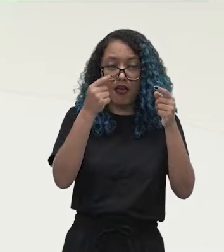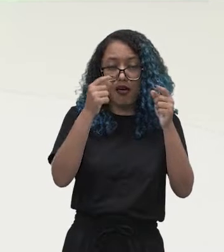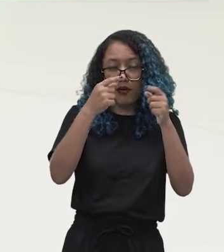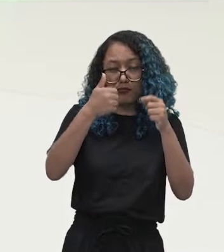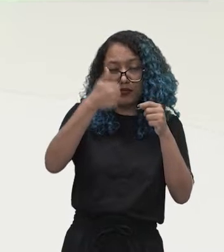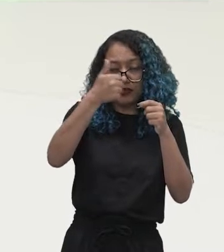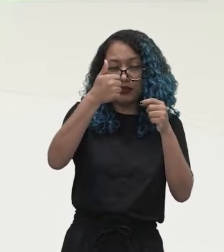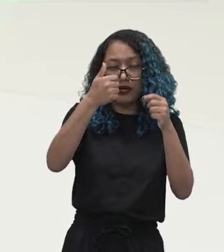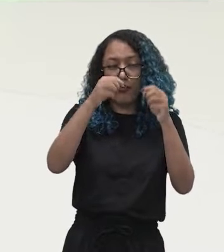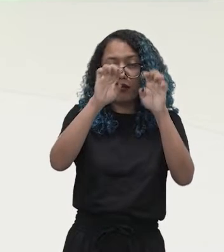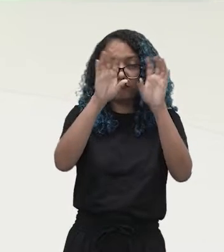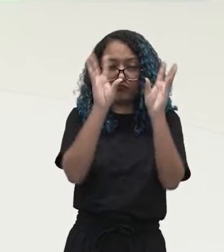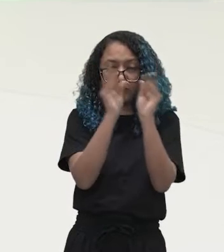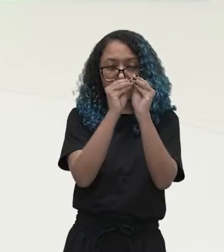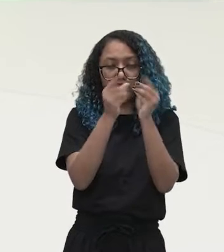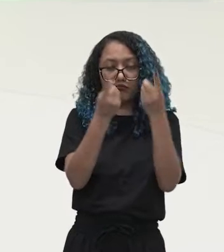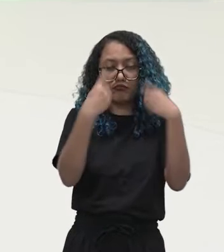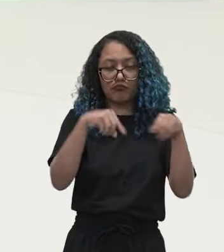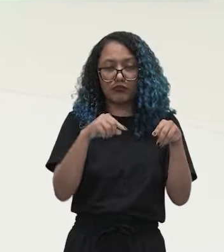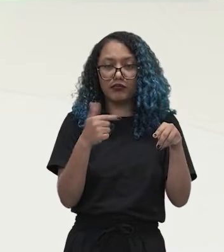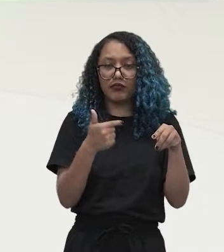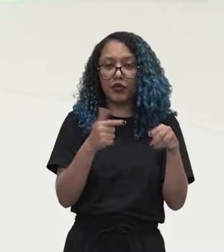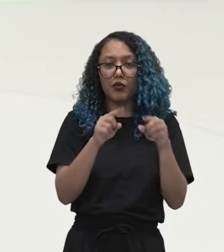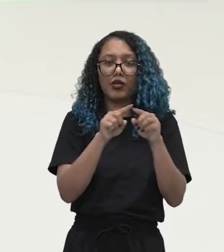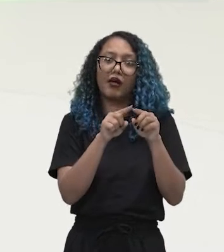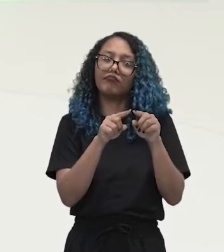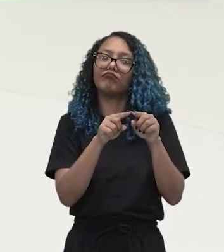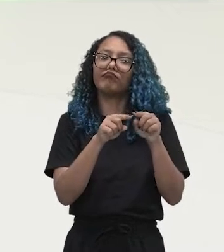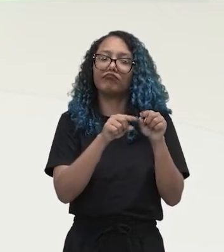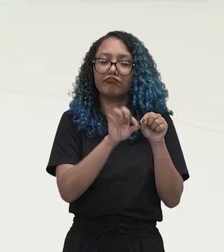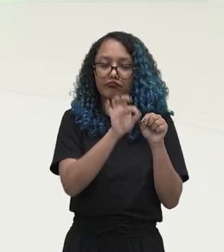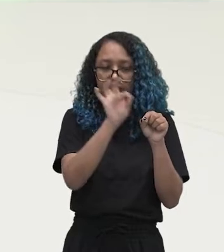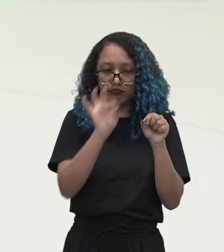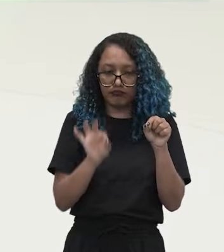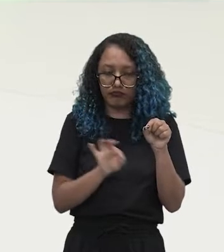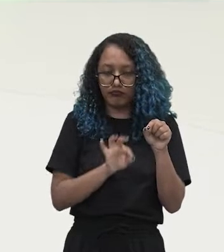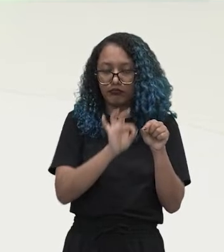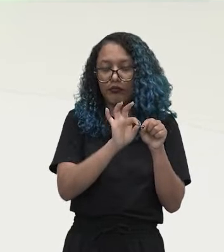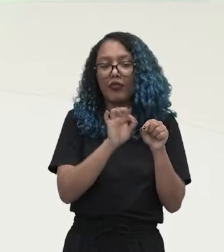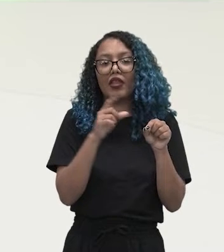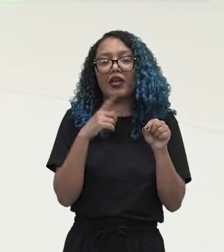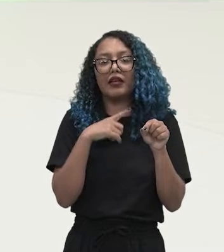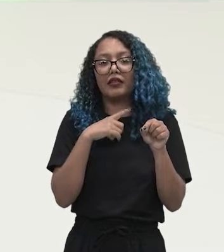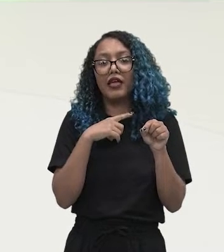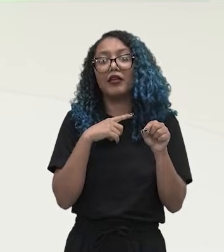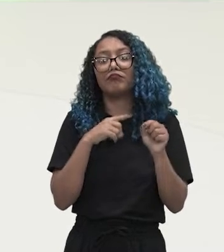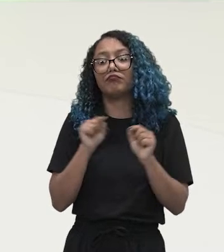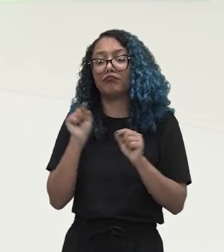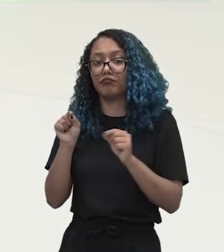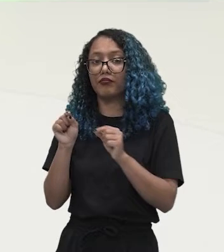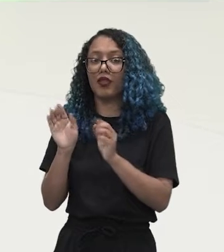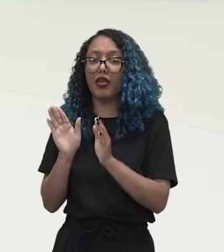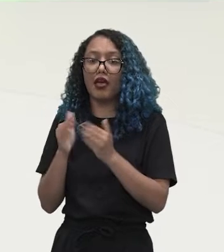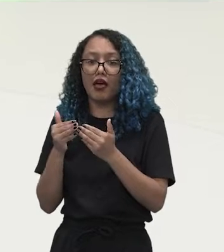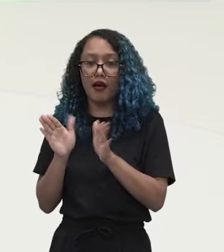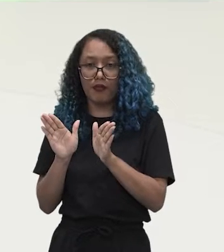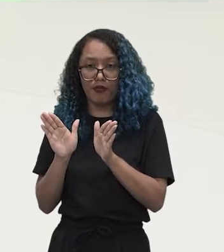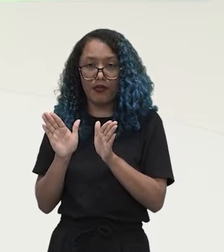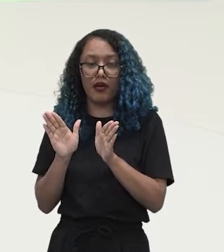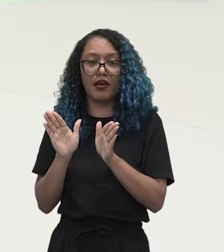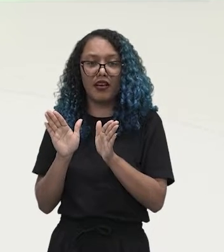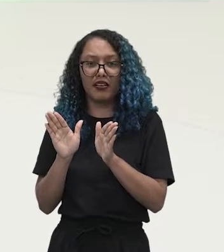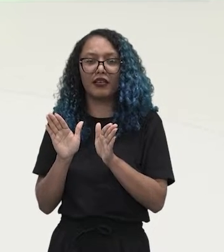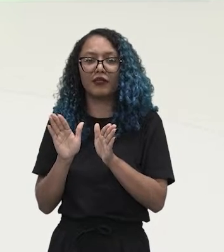em fórmula em bastão. Então, lembrando, existem dois tipos de classificações. Ou a cadeia aberta, que os carbonos vão